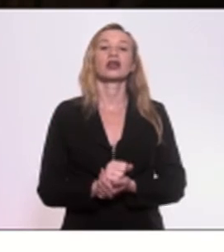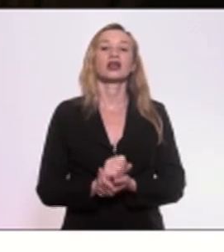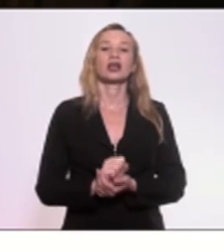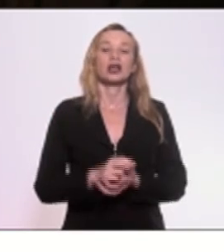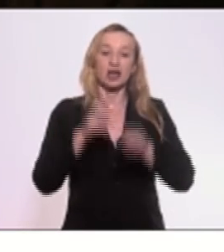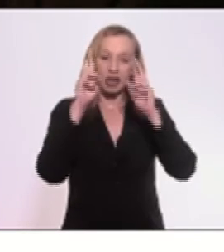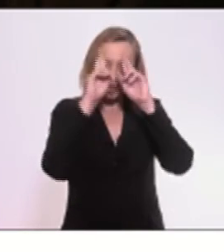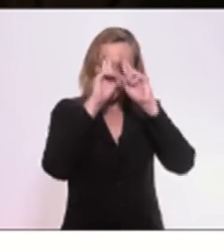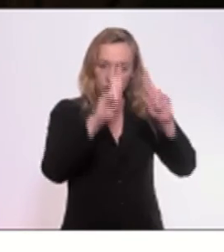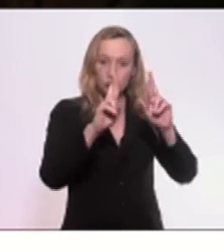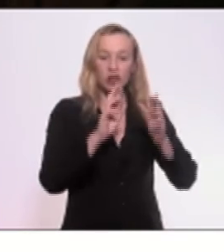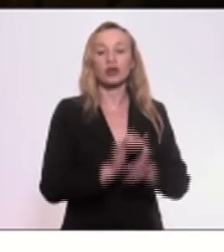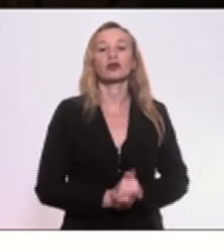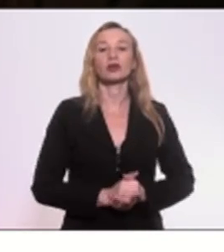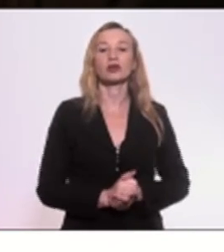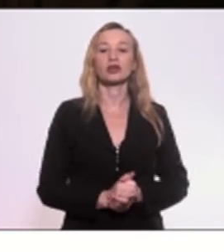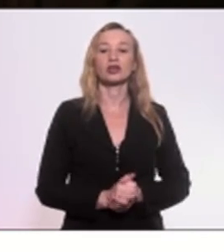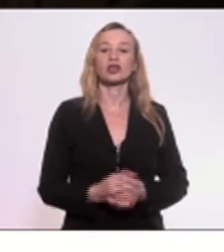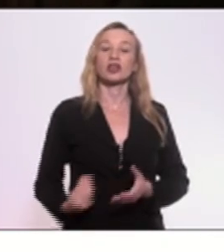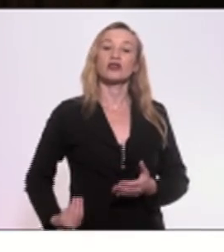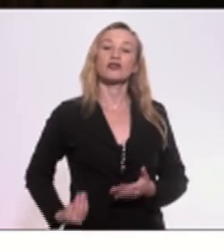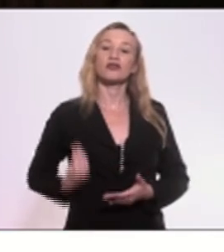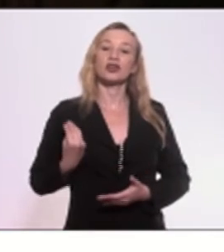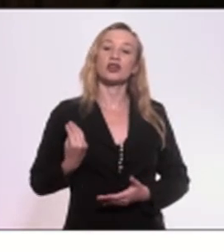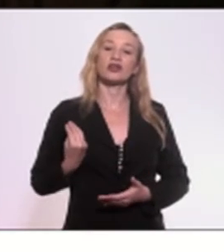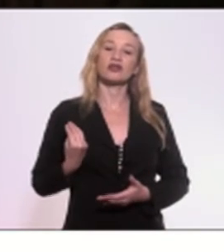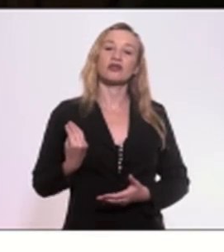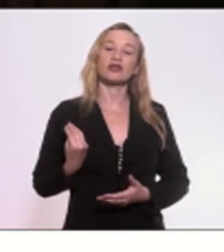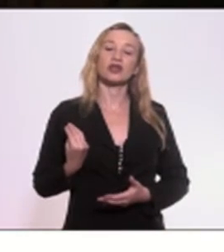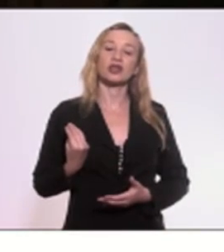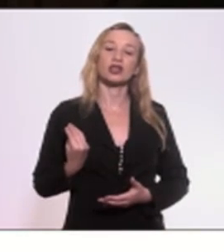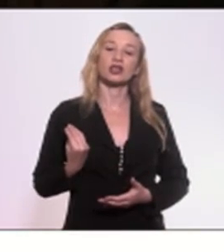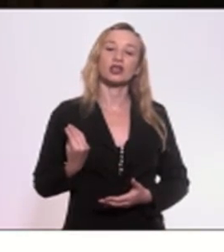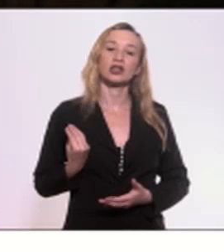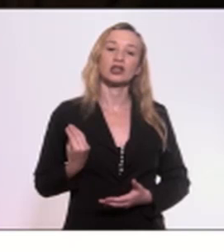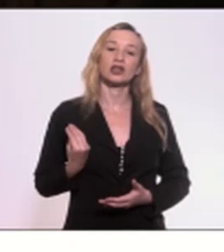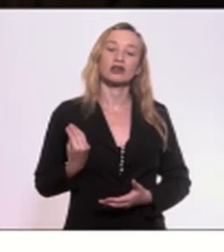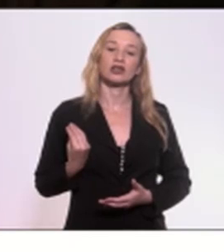viva essa chama que tem que ser cada vez mais